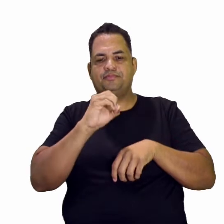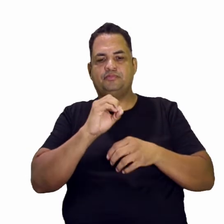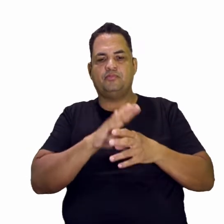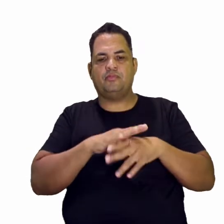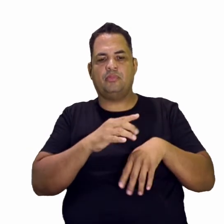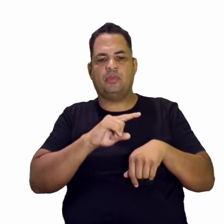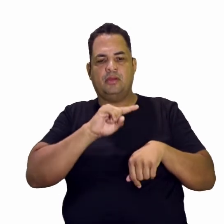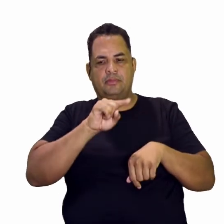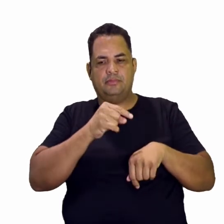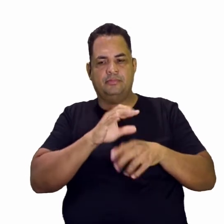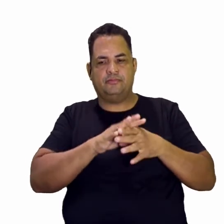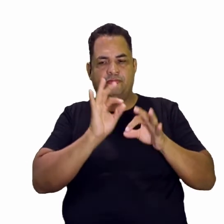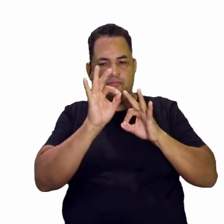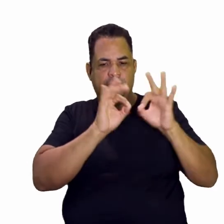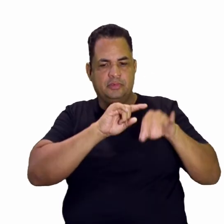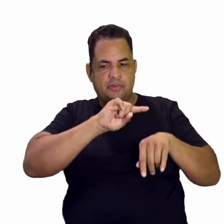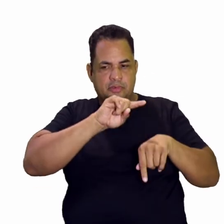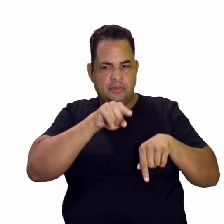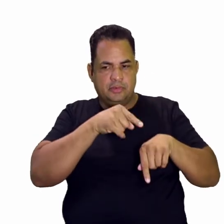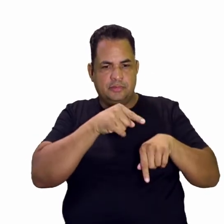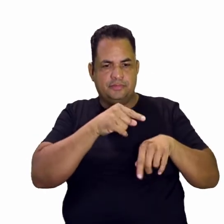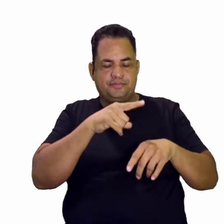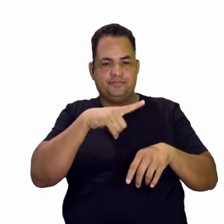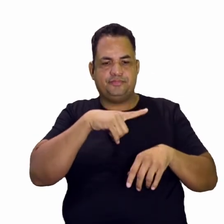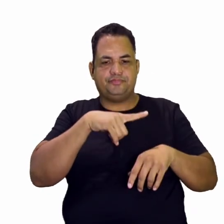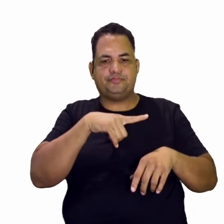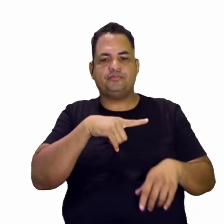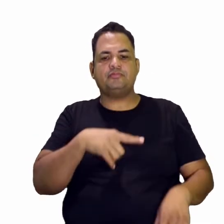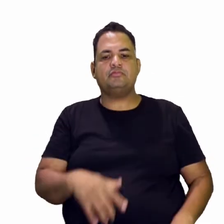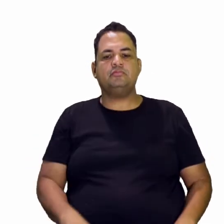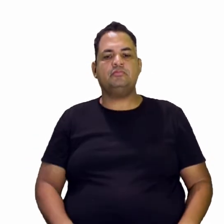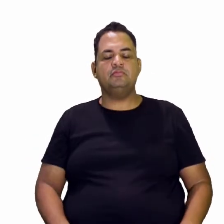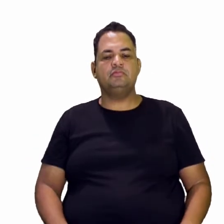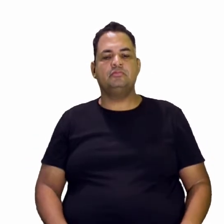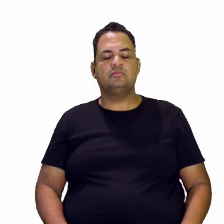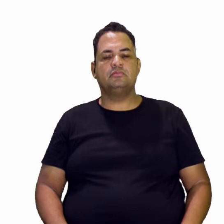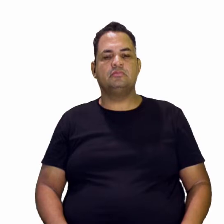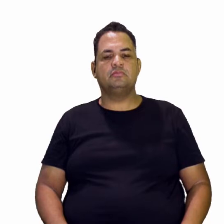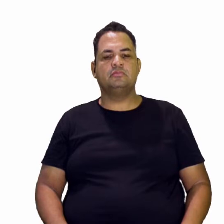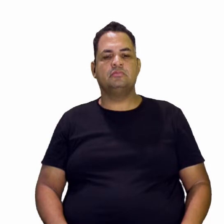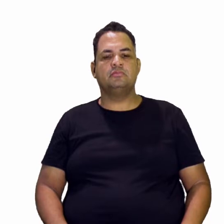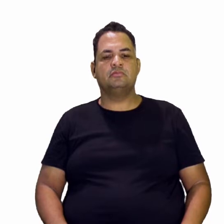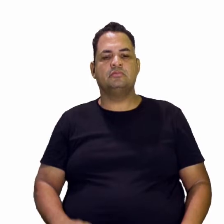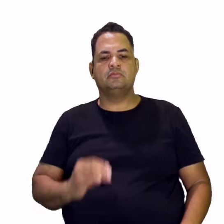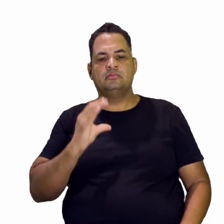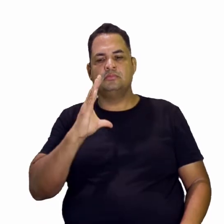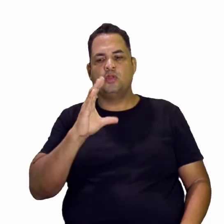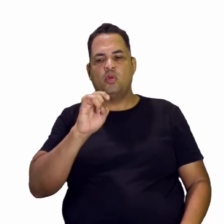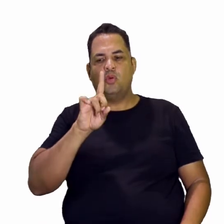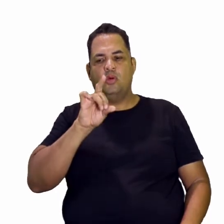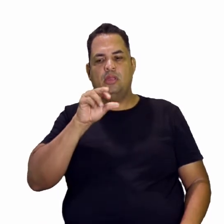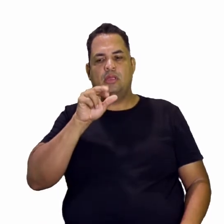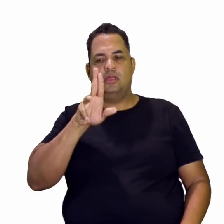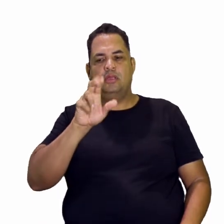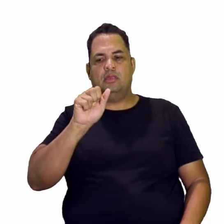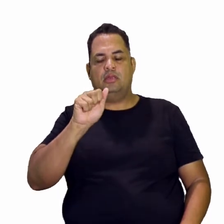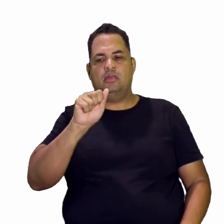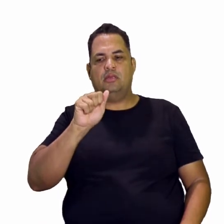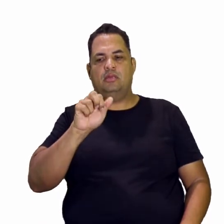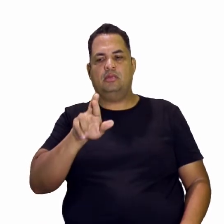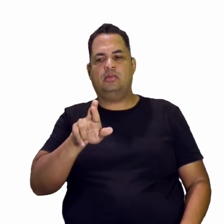de vírgula, que aí a gente vai ter a questão da cólera, né?